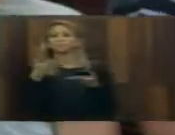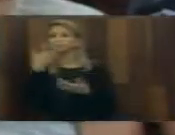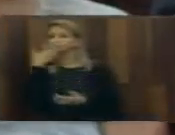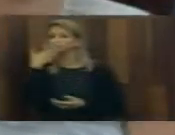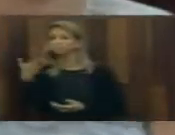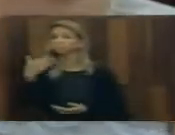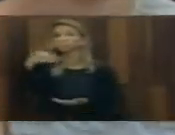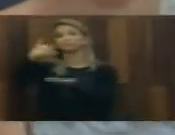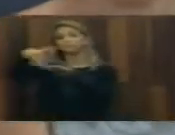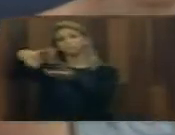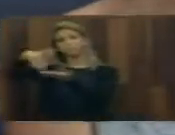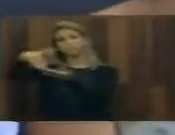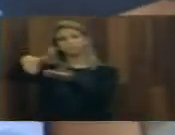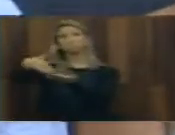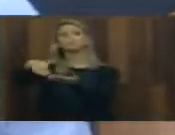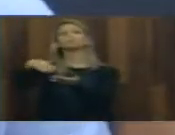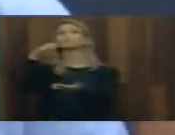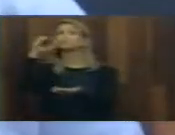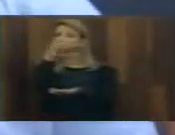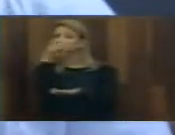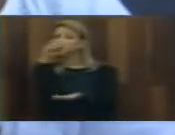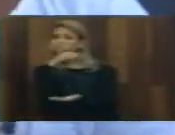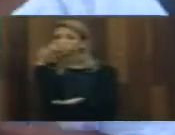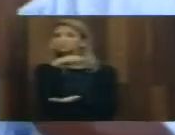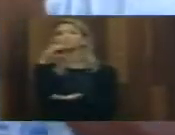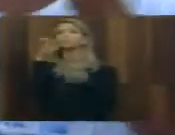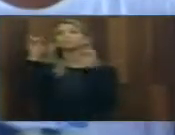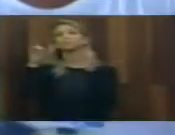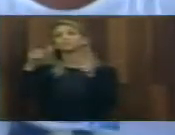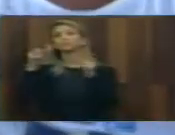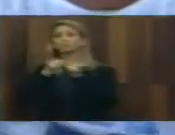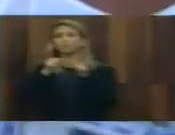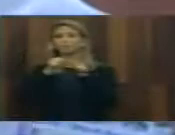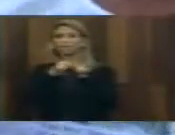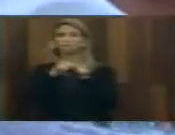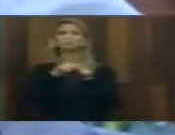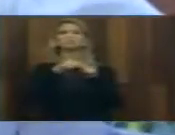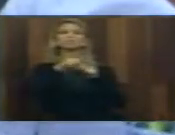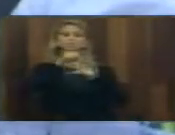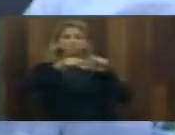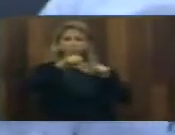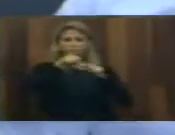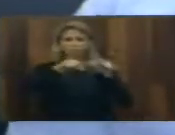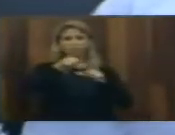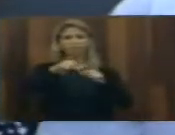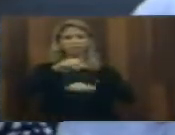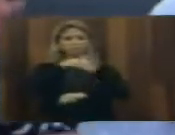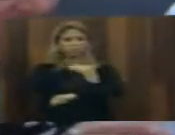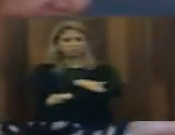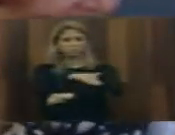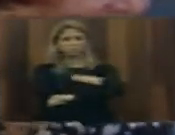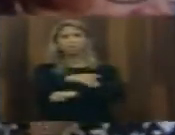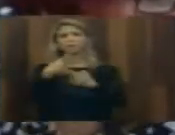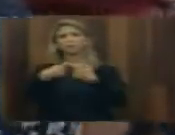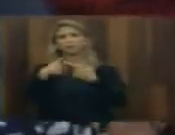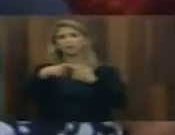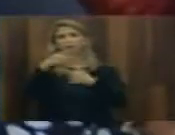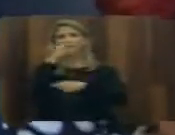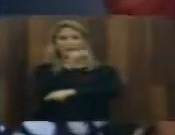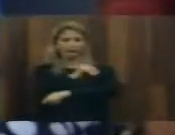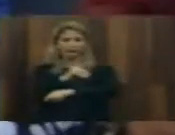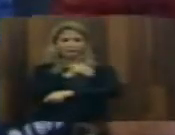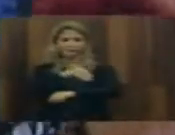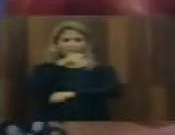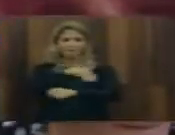maior urgência para que seja feita a manutenção de rede de esgoto obstruída com areia das ruas 1, 2 e 3 até a